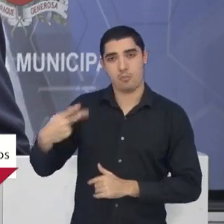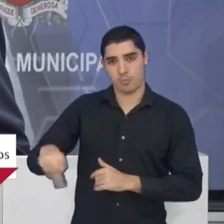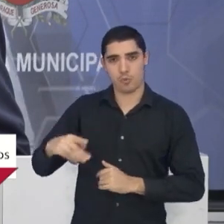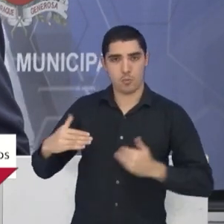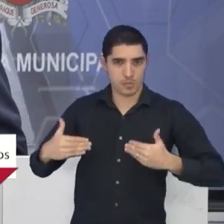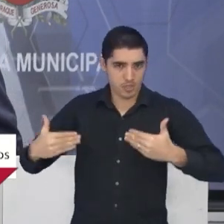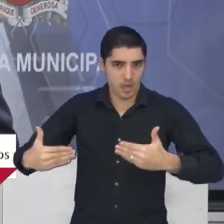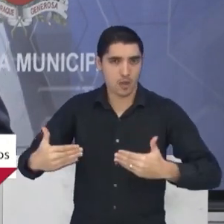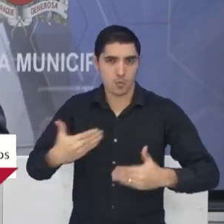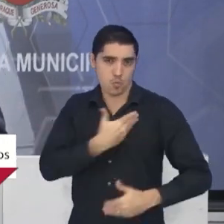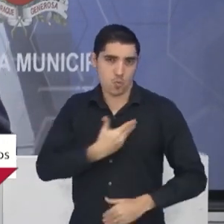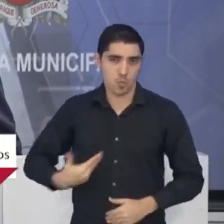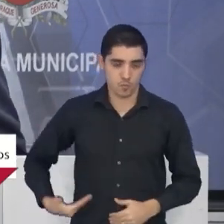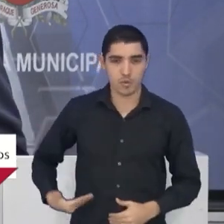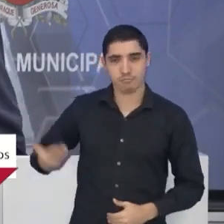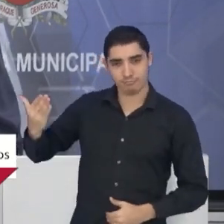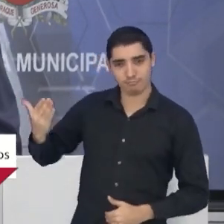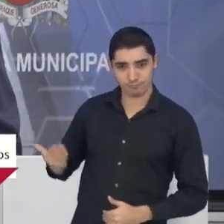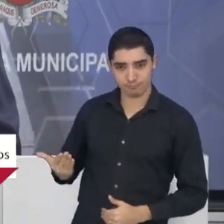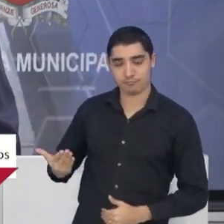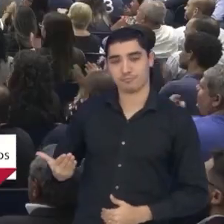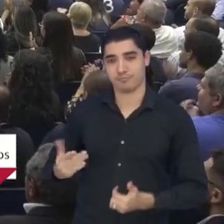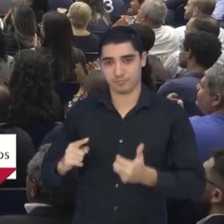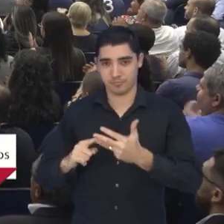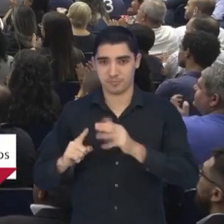Letícia Formoso del sim matuque